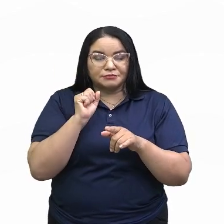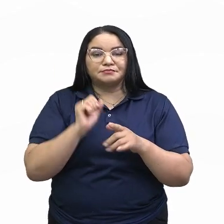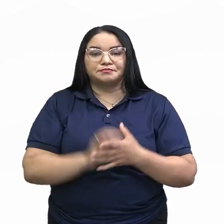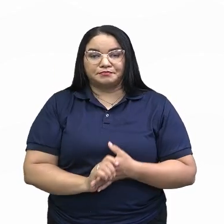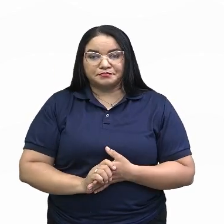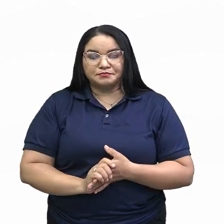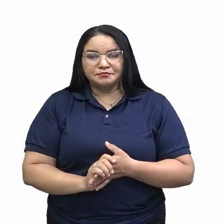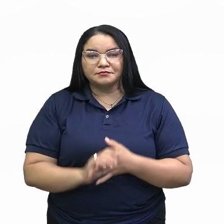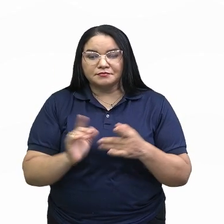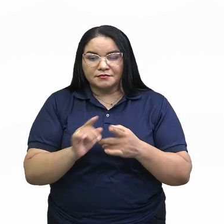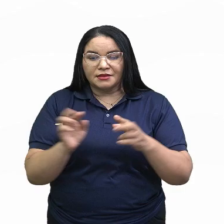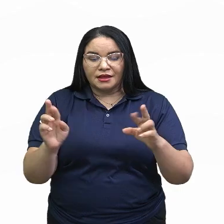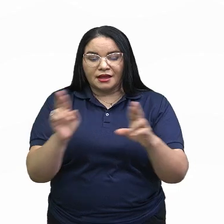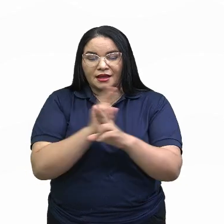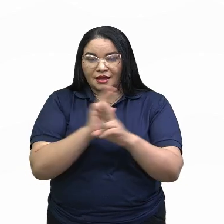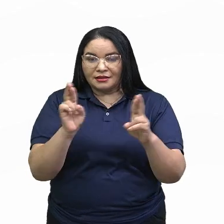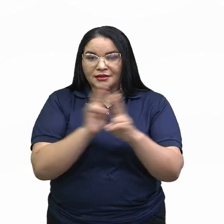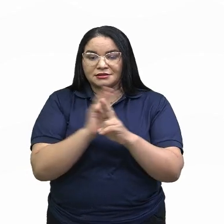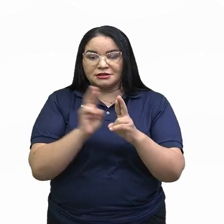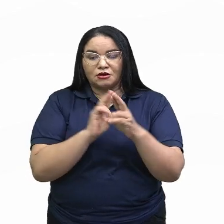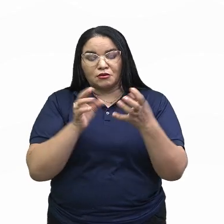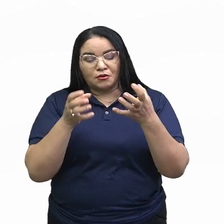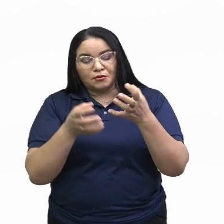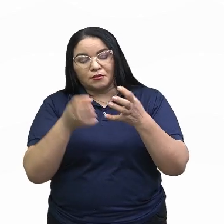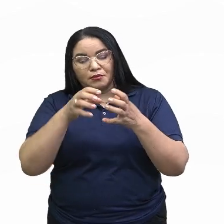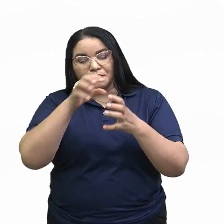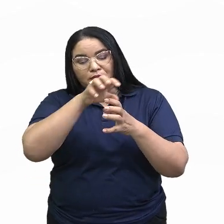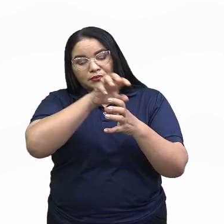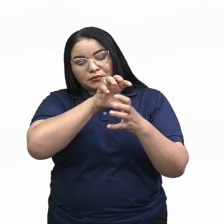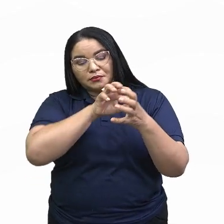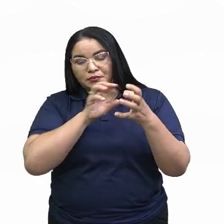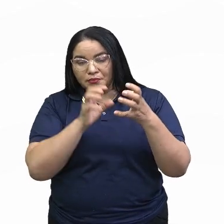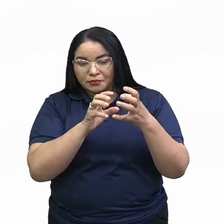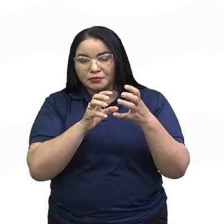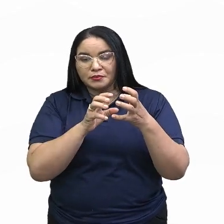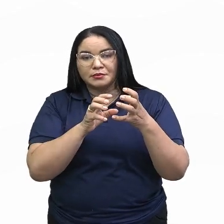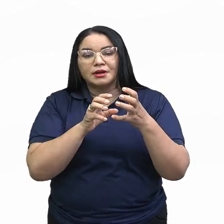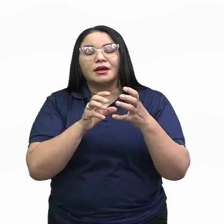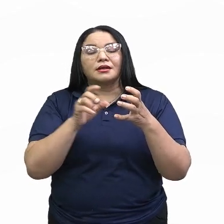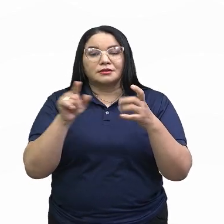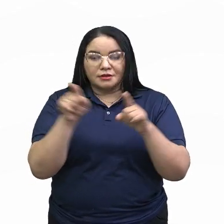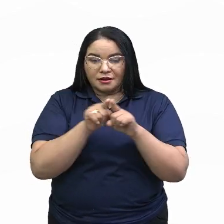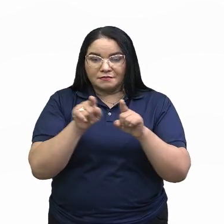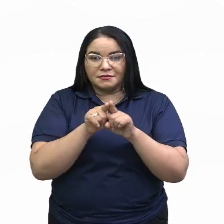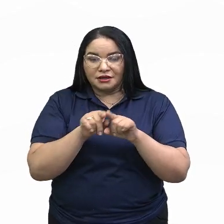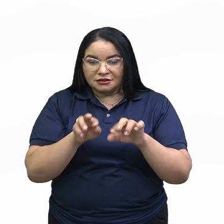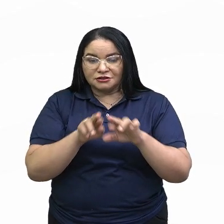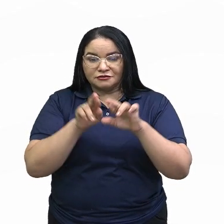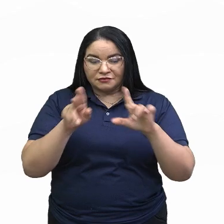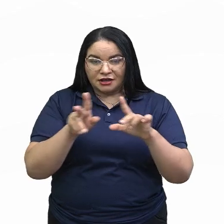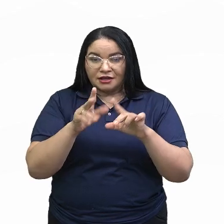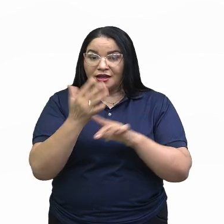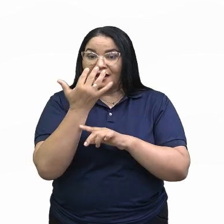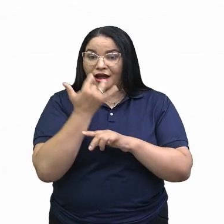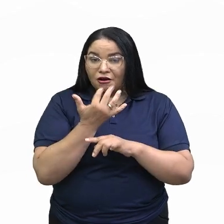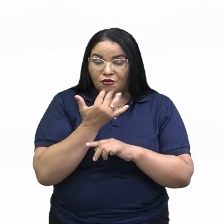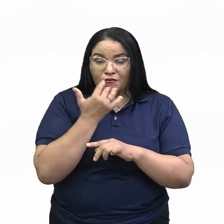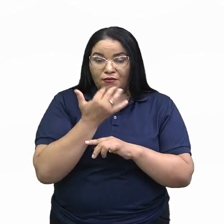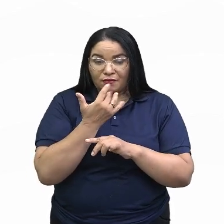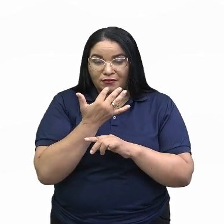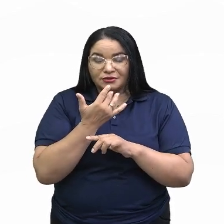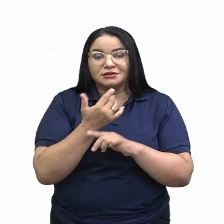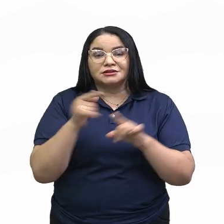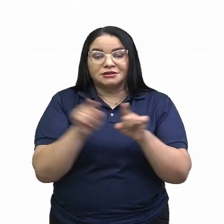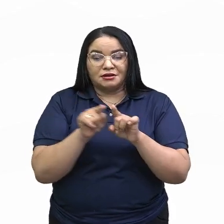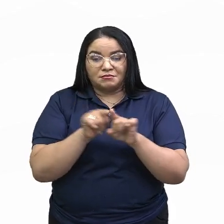existem essas relações ali de acordo com cada lobo, né, que vocês conseguem observar essa diferença pelas cores, mas eles